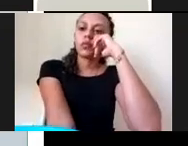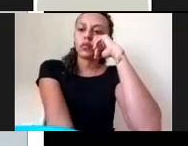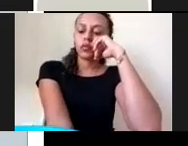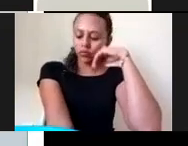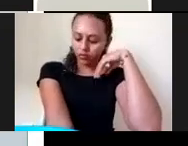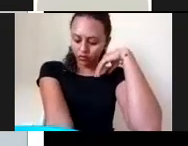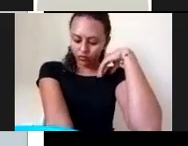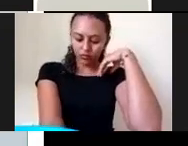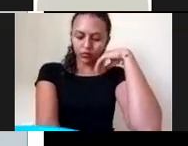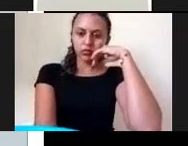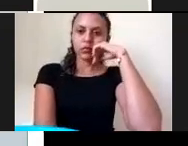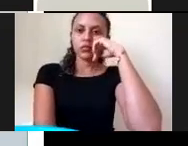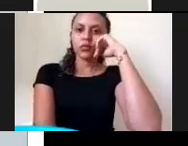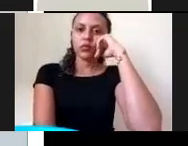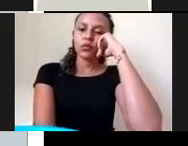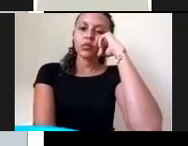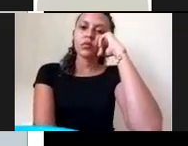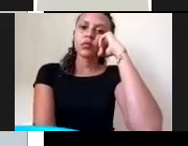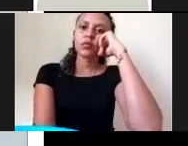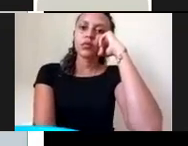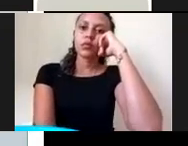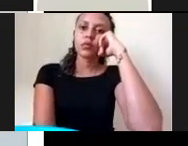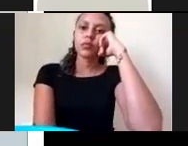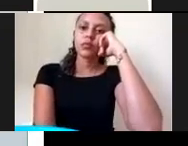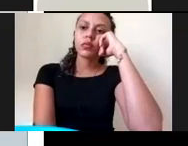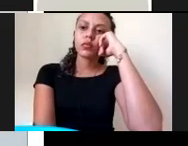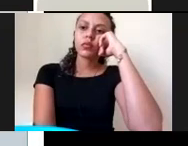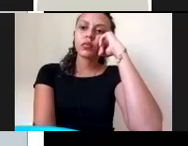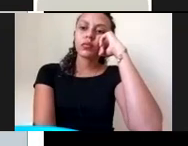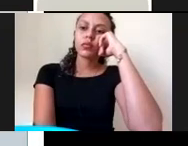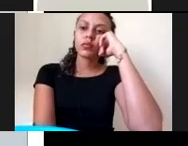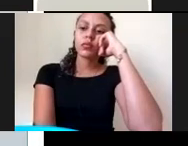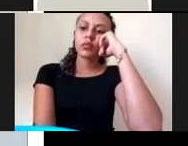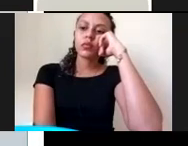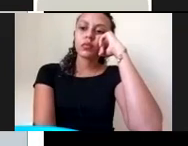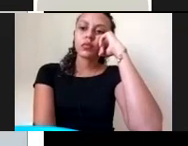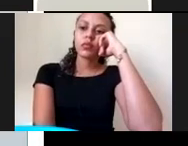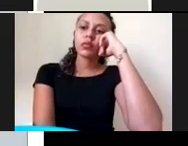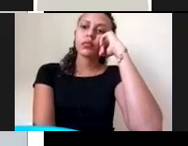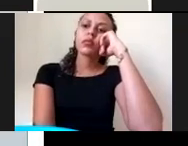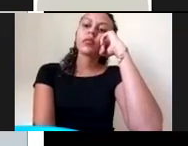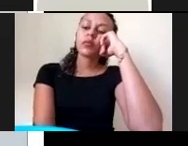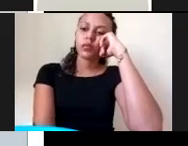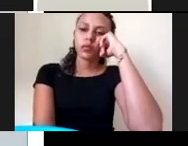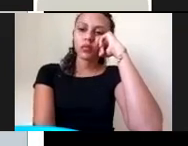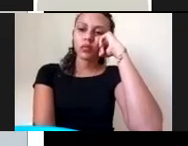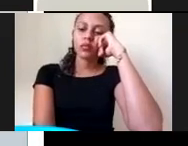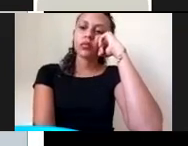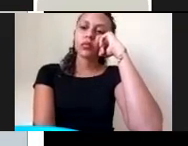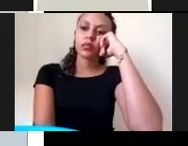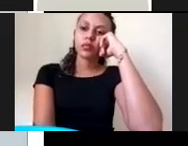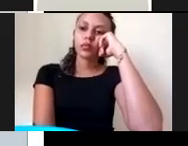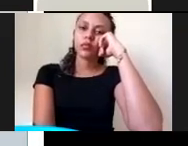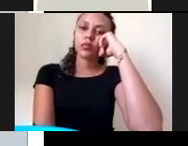vão ver que é diferente a avaliação. Quando eu falei em métodos propedêuticos, eu não falei inspeção, palpação, percussão